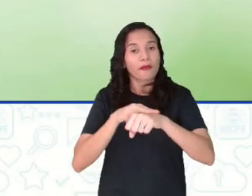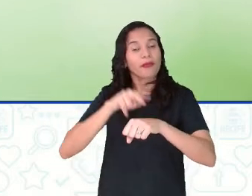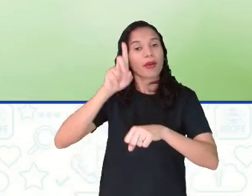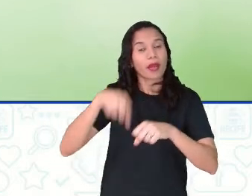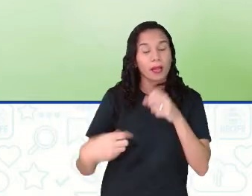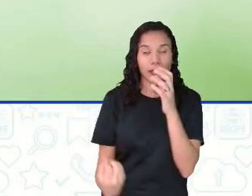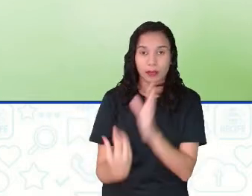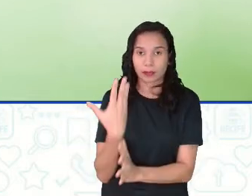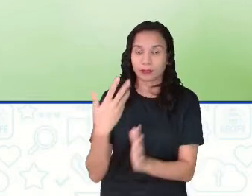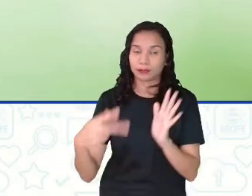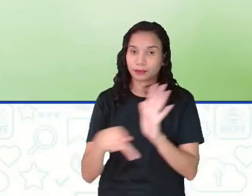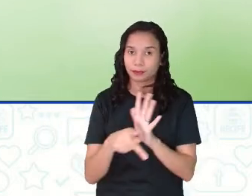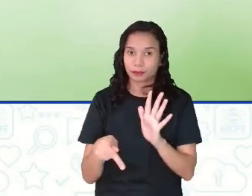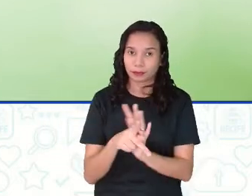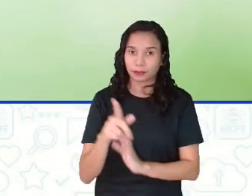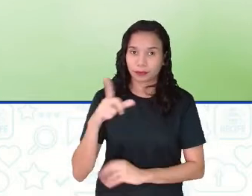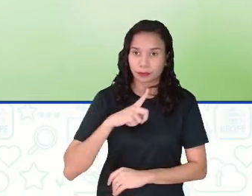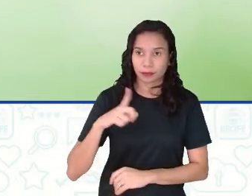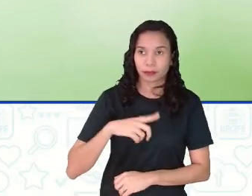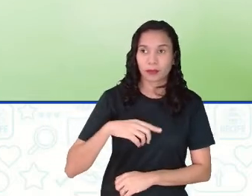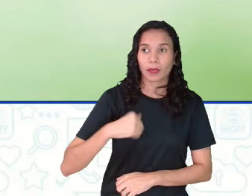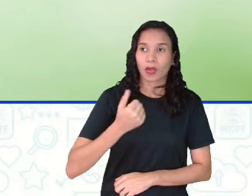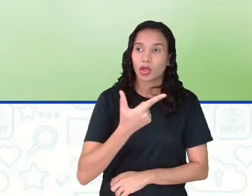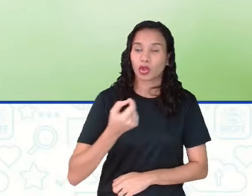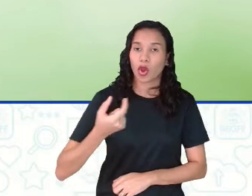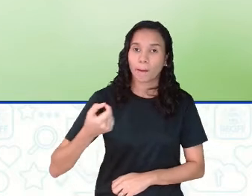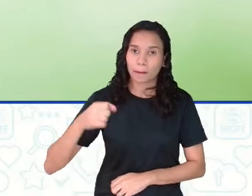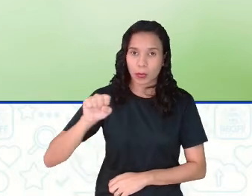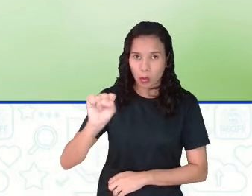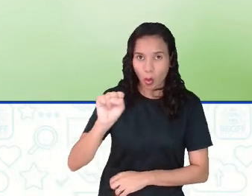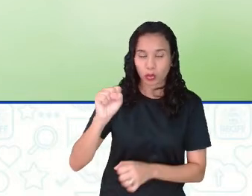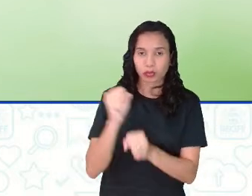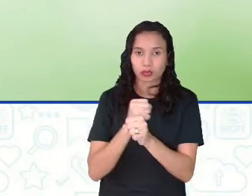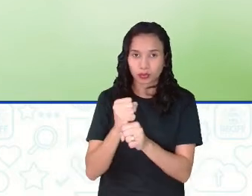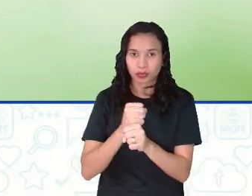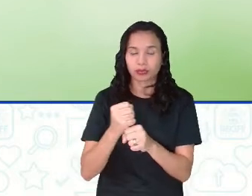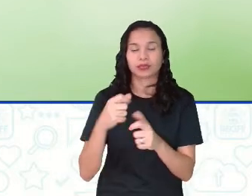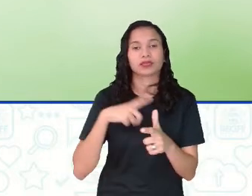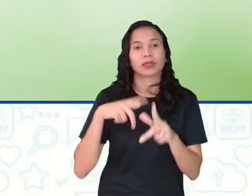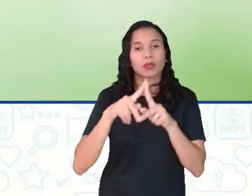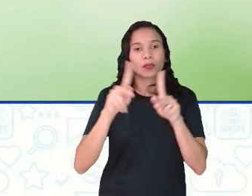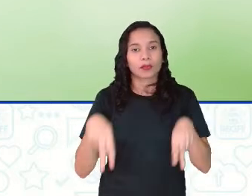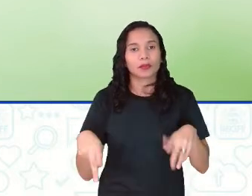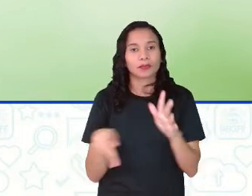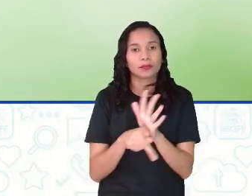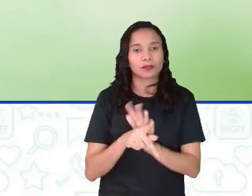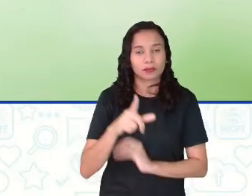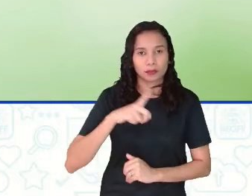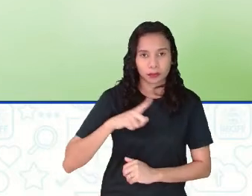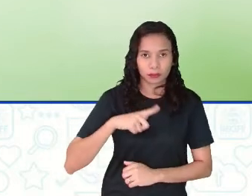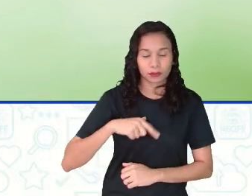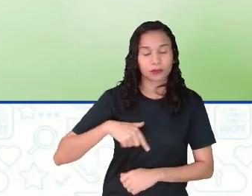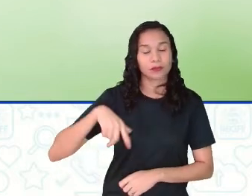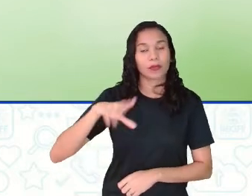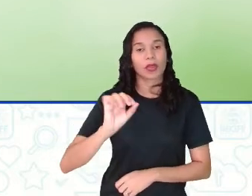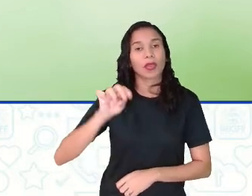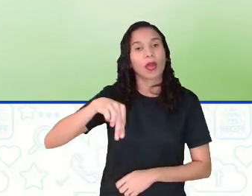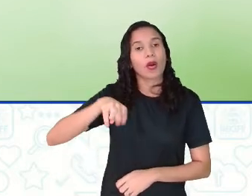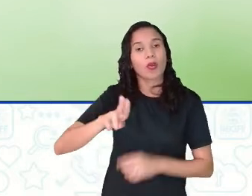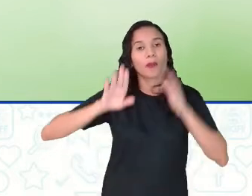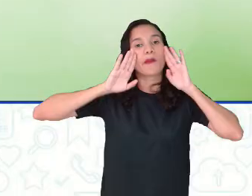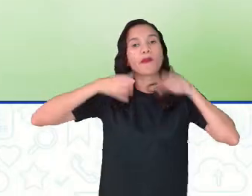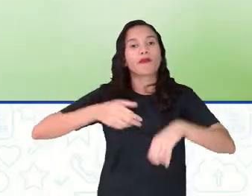ela surgiu em 2008, né? Nesse programa das Nações Unidas para o Meio Ambiente,